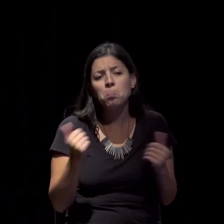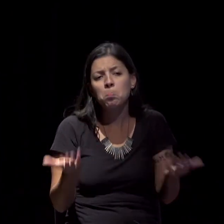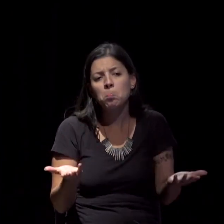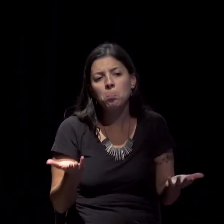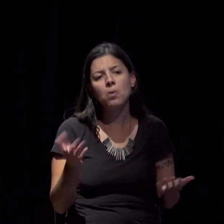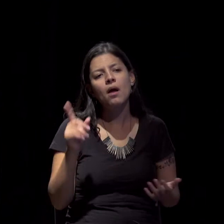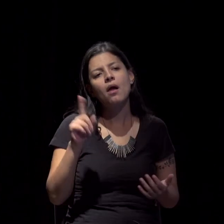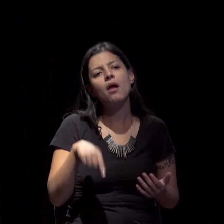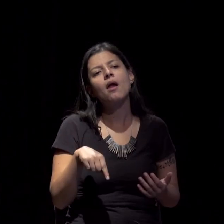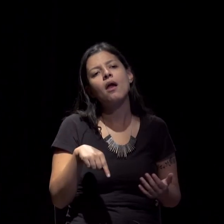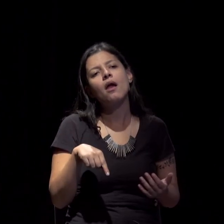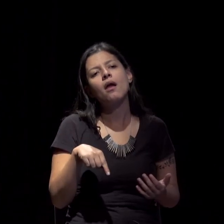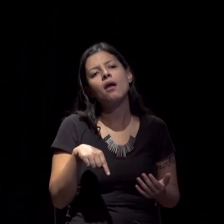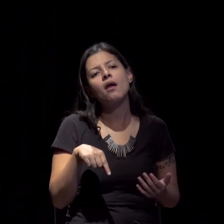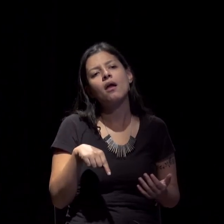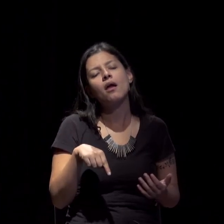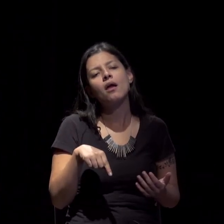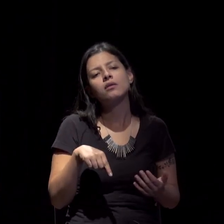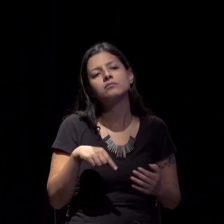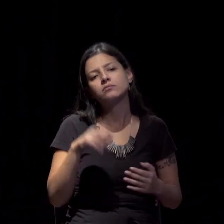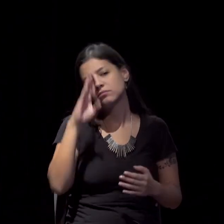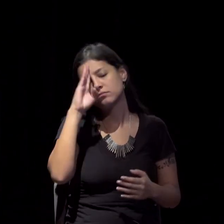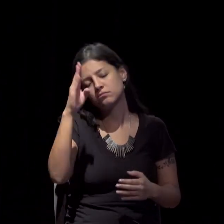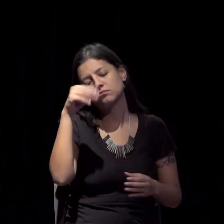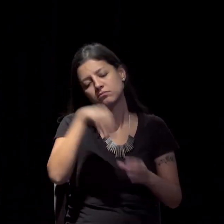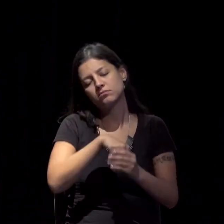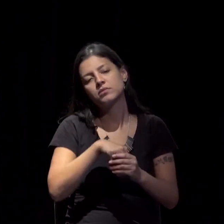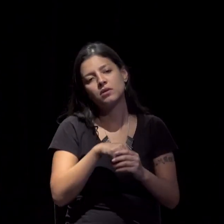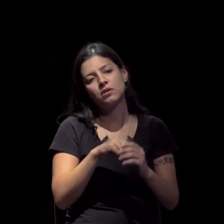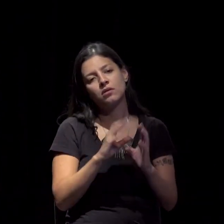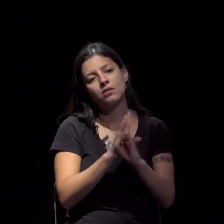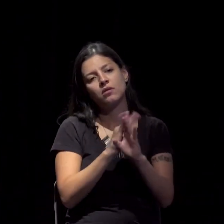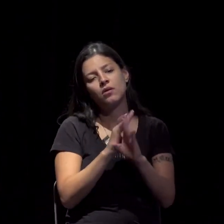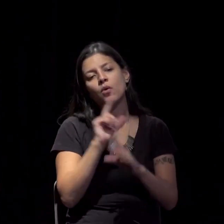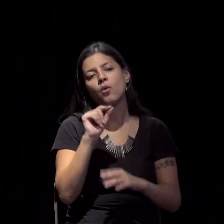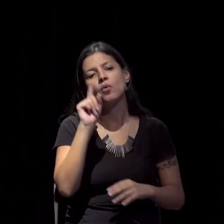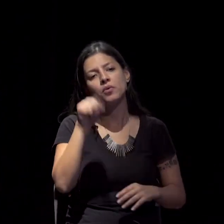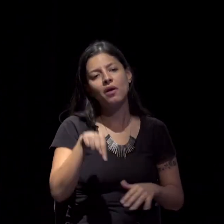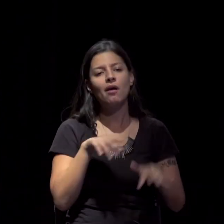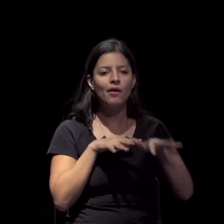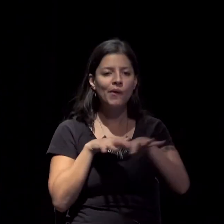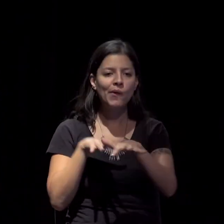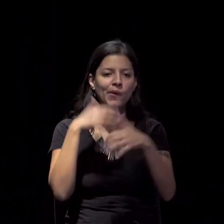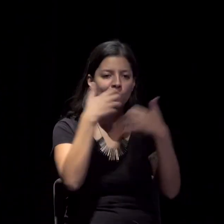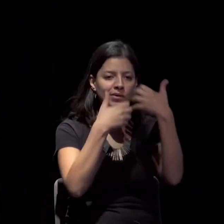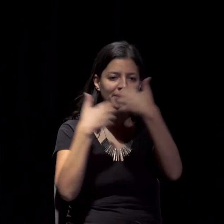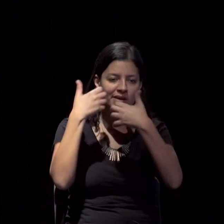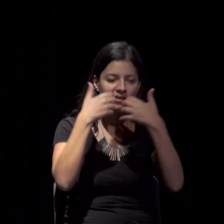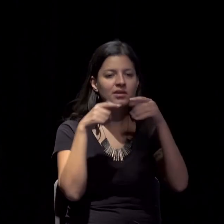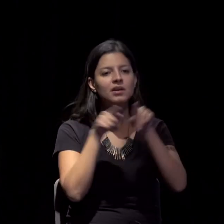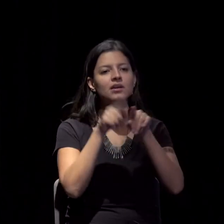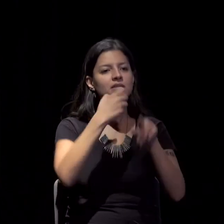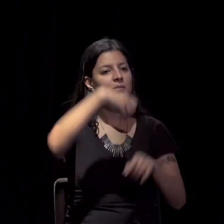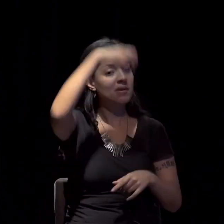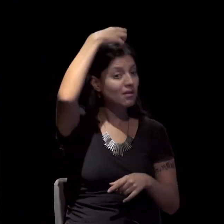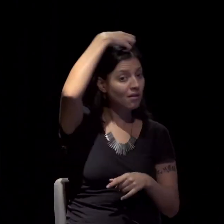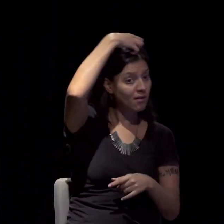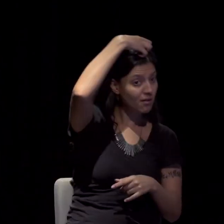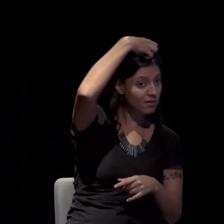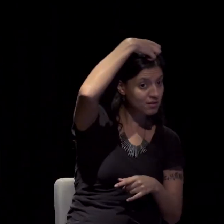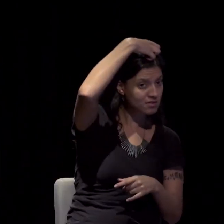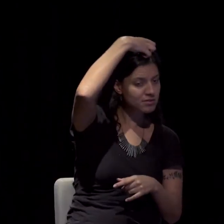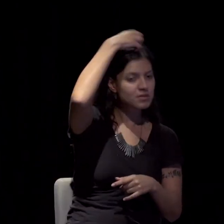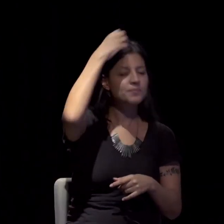pela sua incursão nos territórios urbanos. Os cortejos, as figuras de reis e rainhas coroadas,